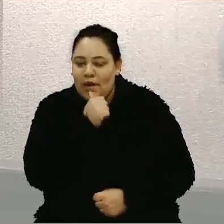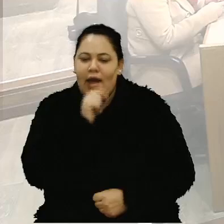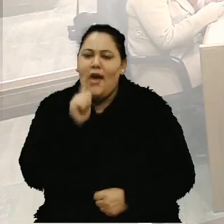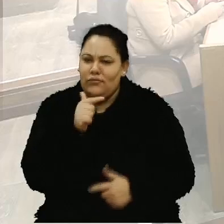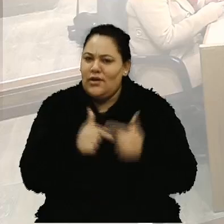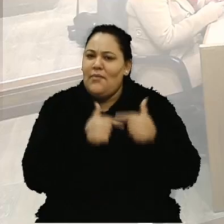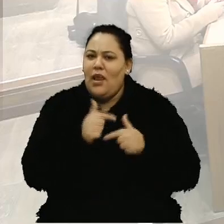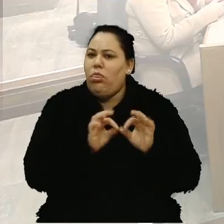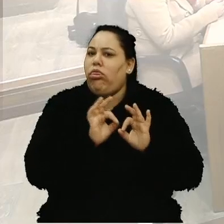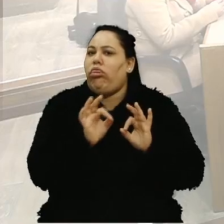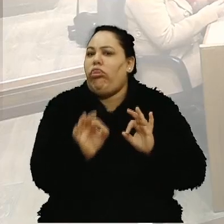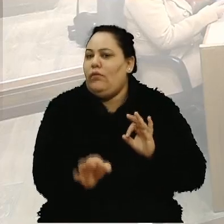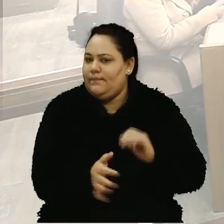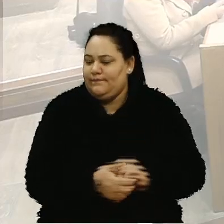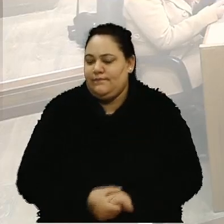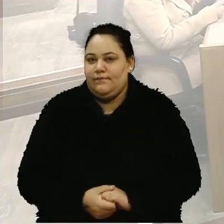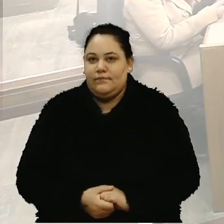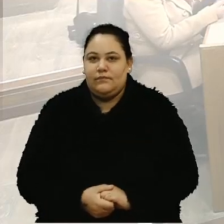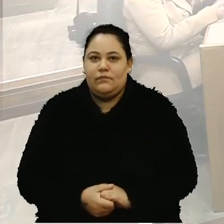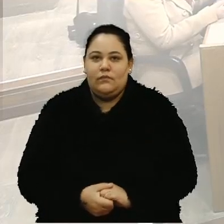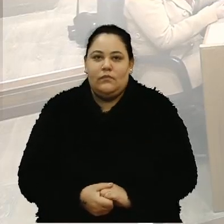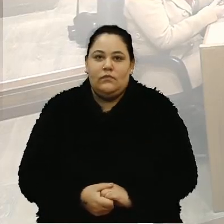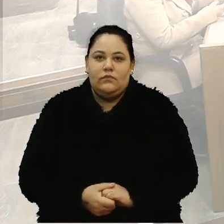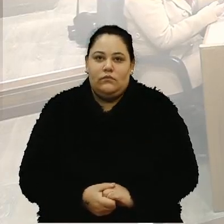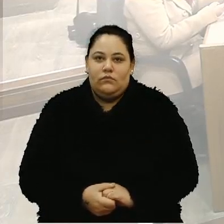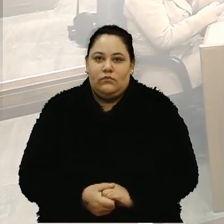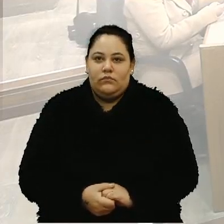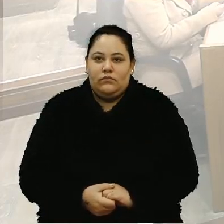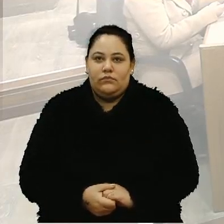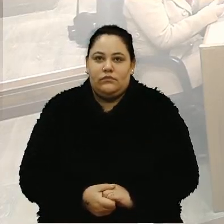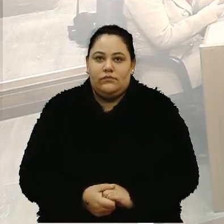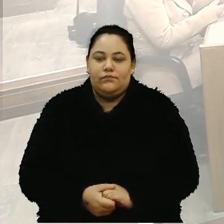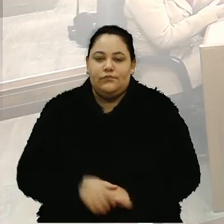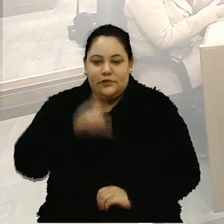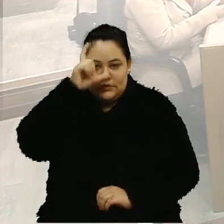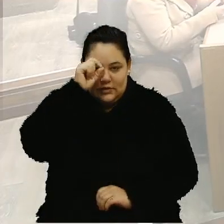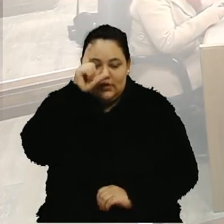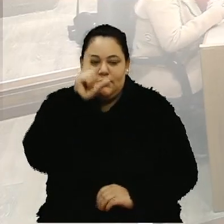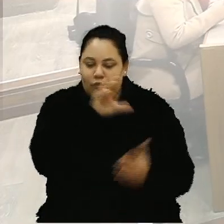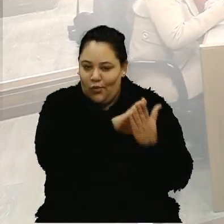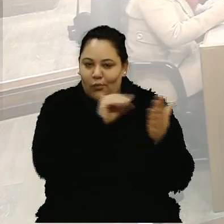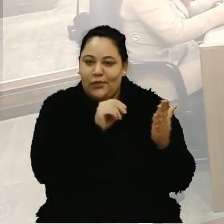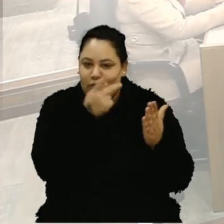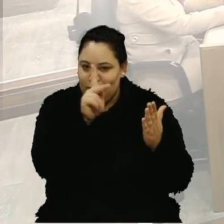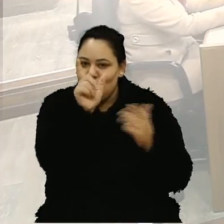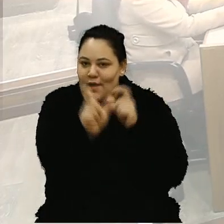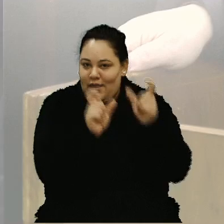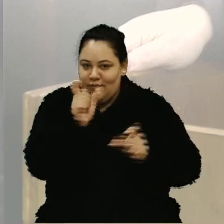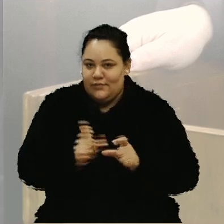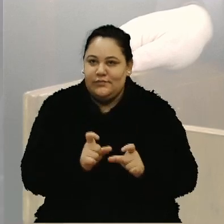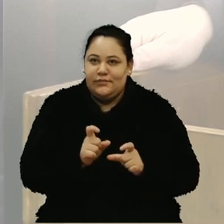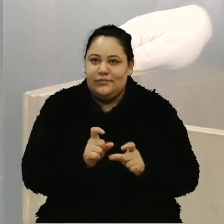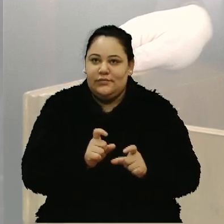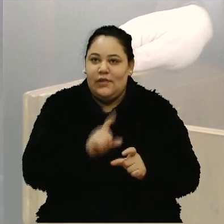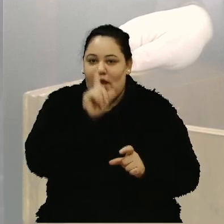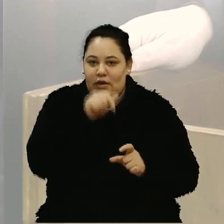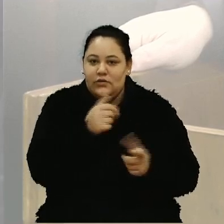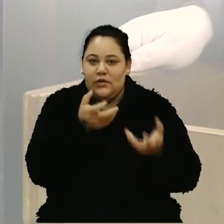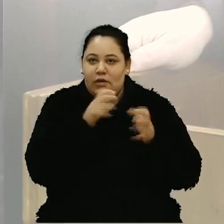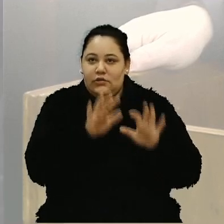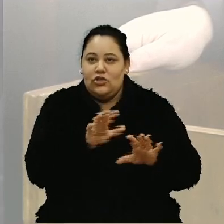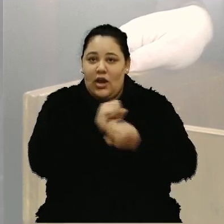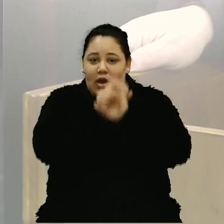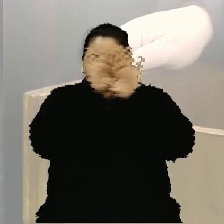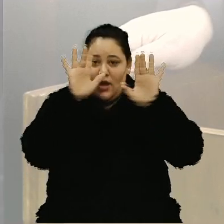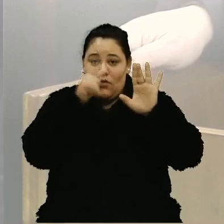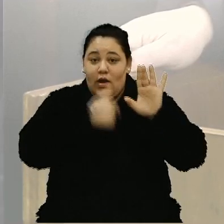vereador. O senhor me contemplou, vereador Schalco. É nesse sentido que eu quero que fique claro. Eu sou